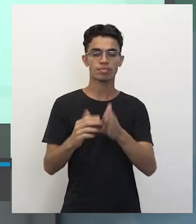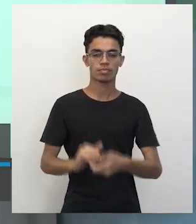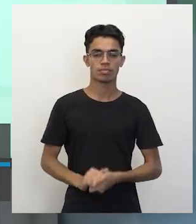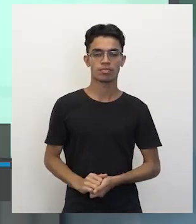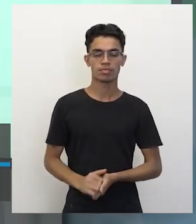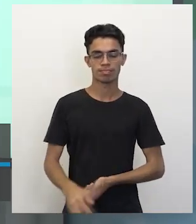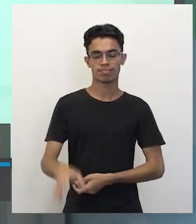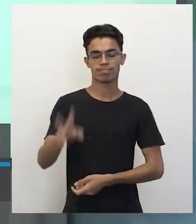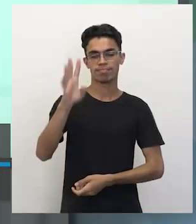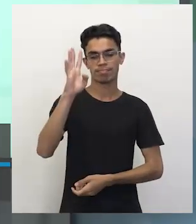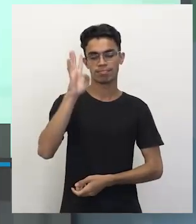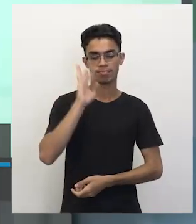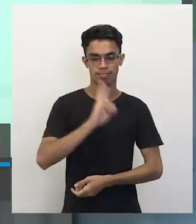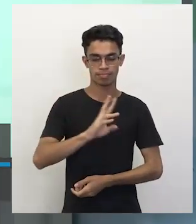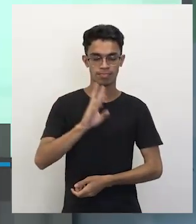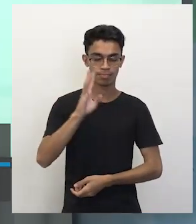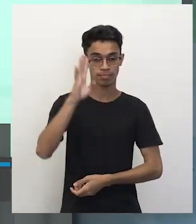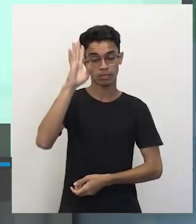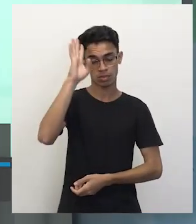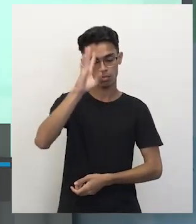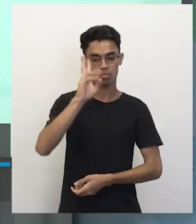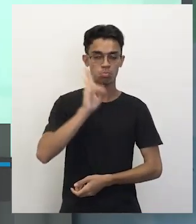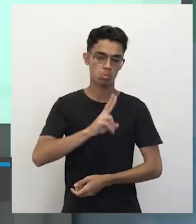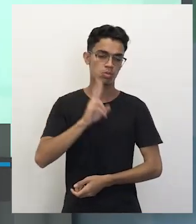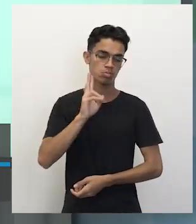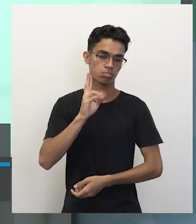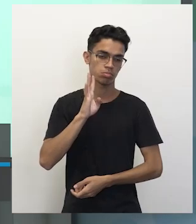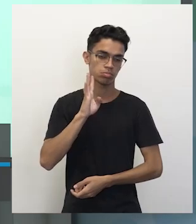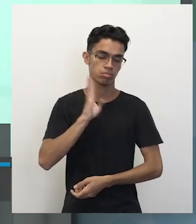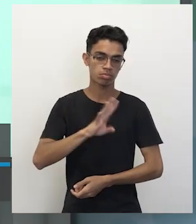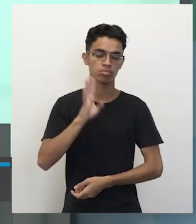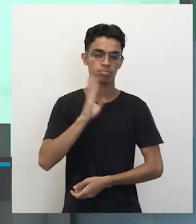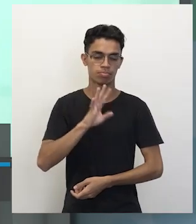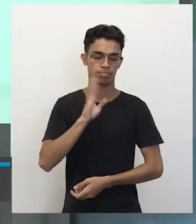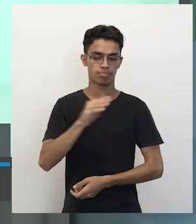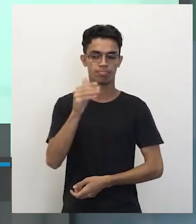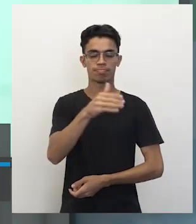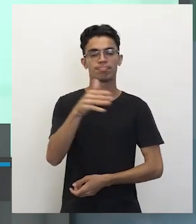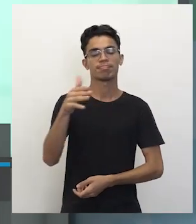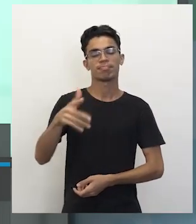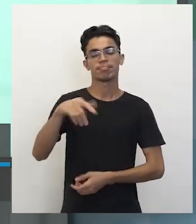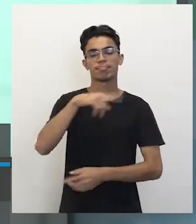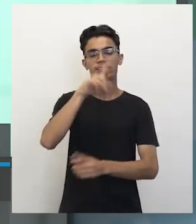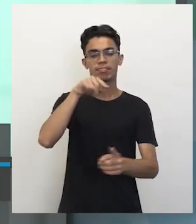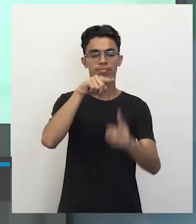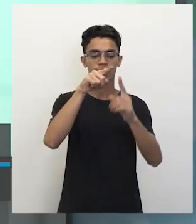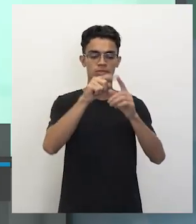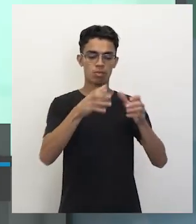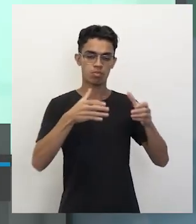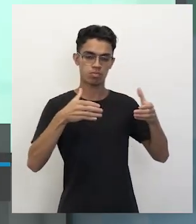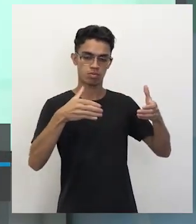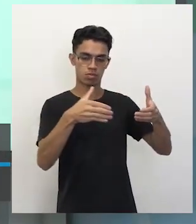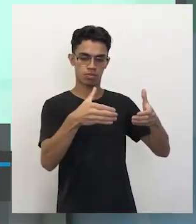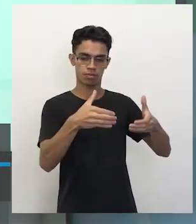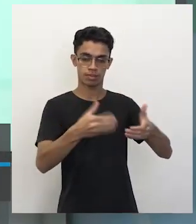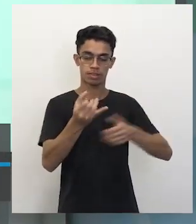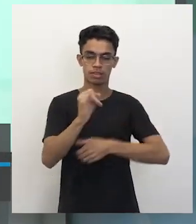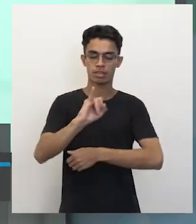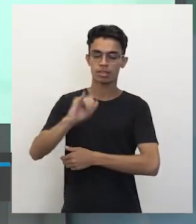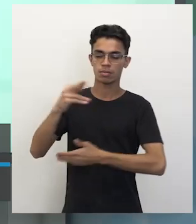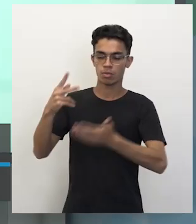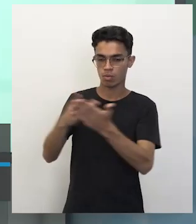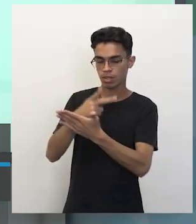é sempre legal, acho que fica mais interativo mesmo, e essa é a ideia, né? Essa aula é coletiva, ela é nossa, né? Se eu cometer algum erro